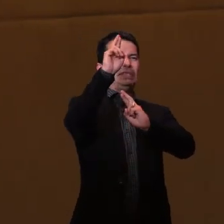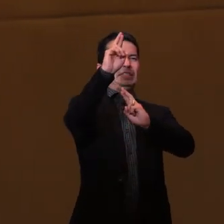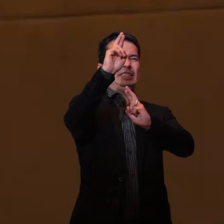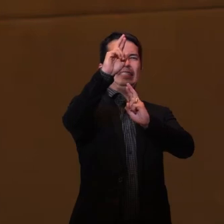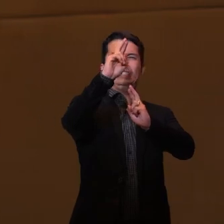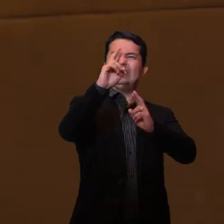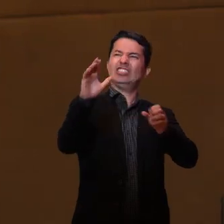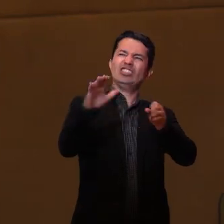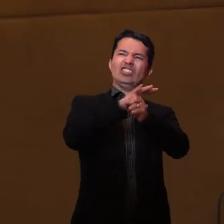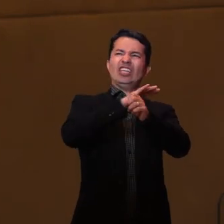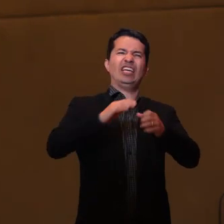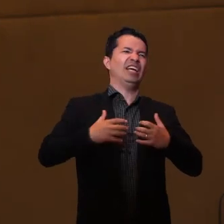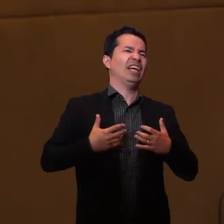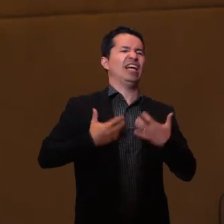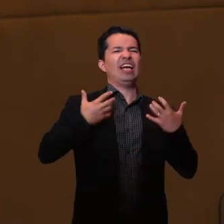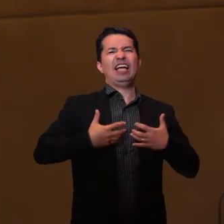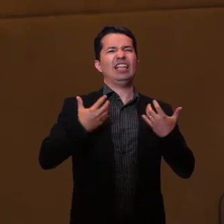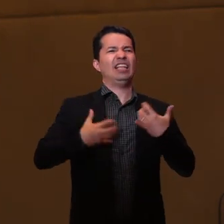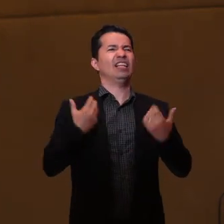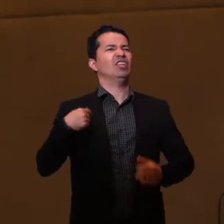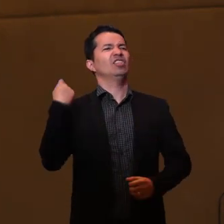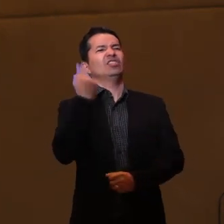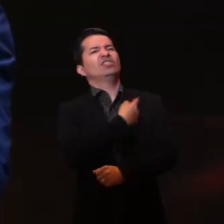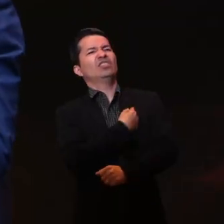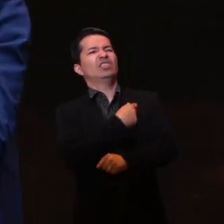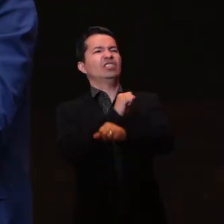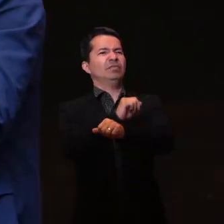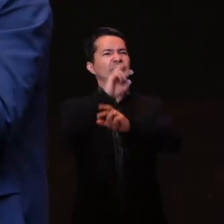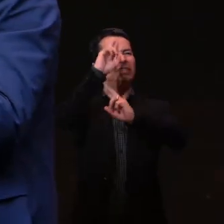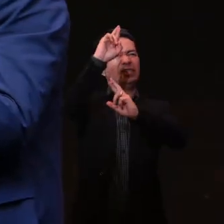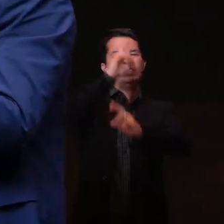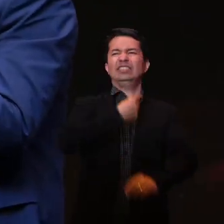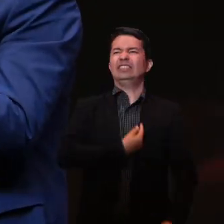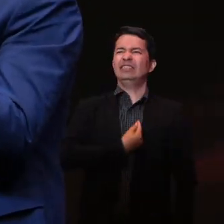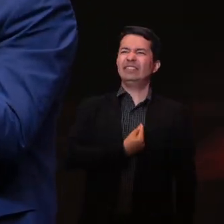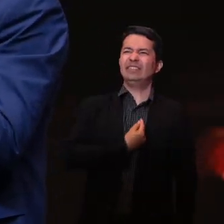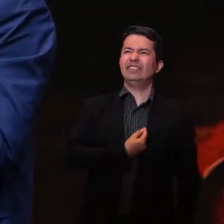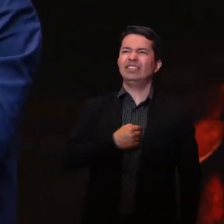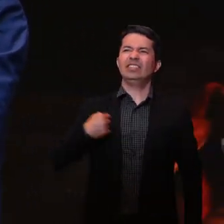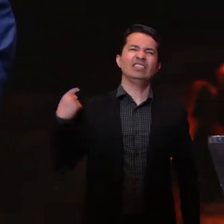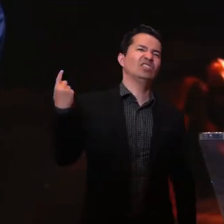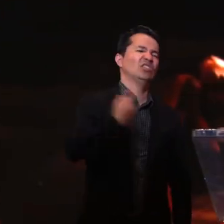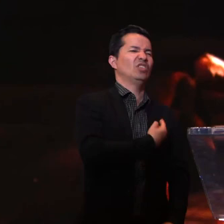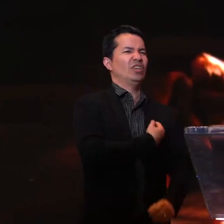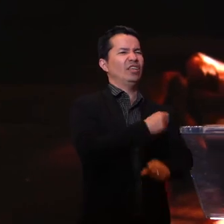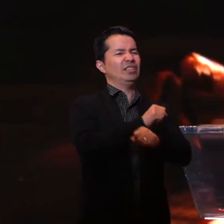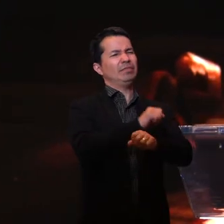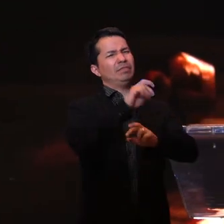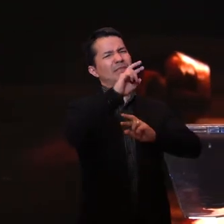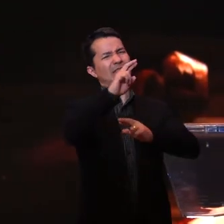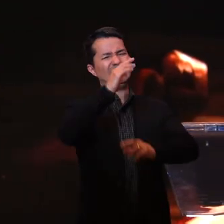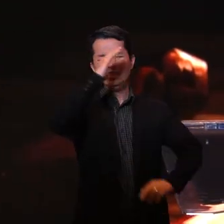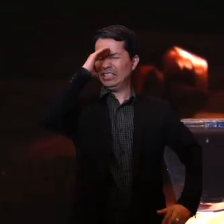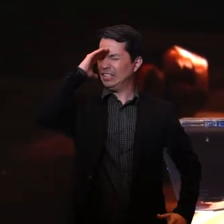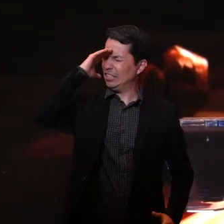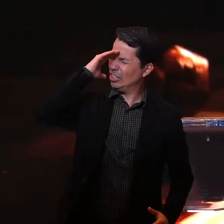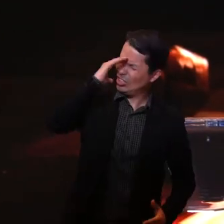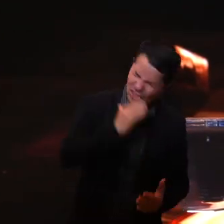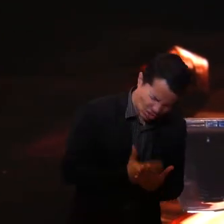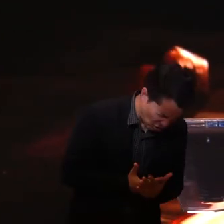nossa esperança, ela é viva. A nossa esperança é uma certeza em